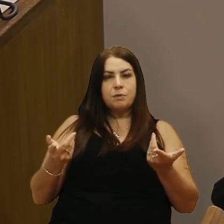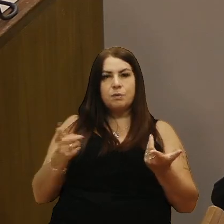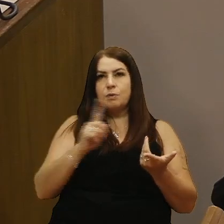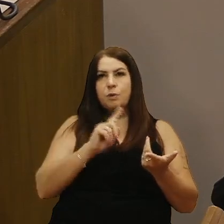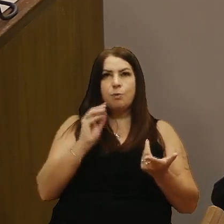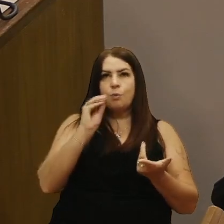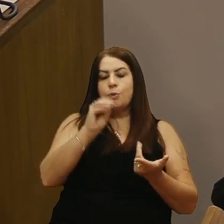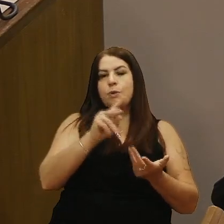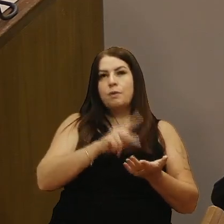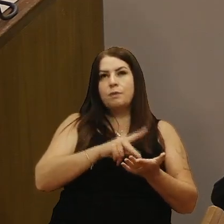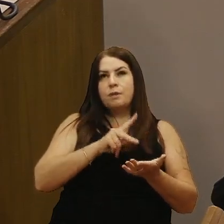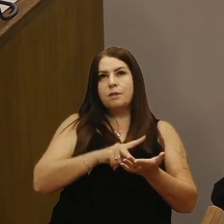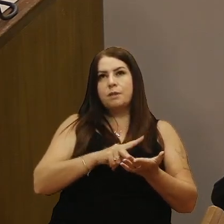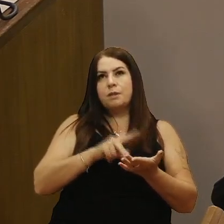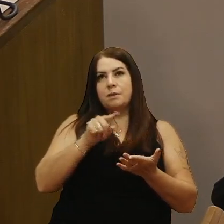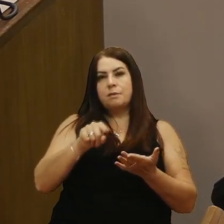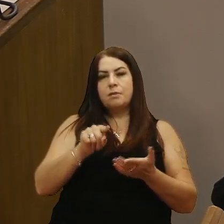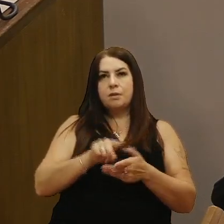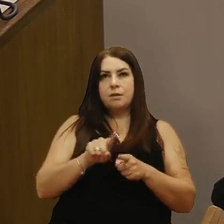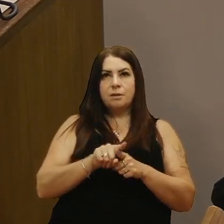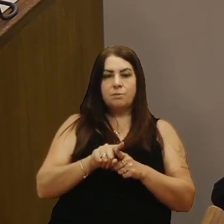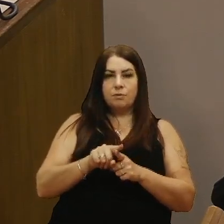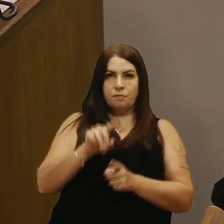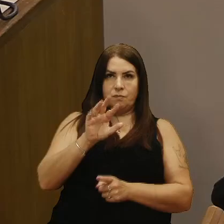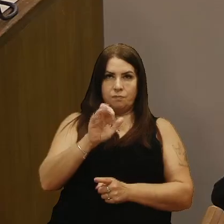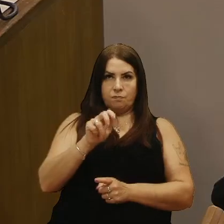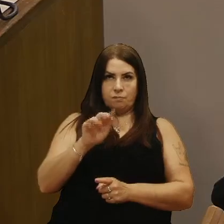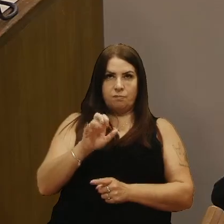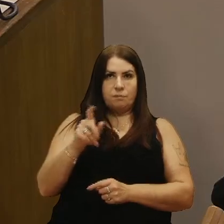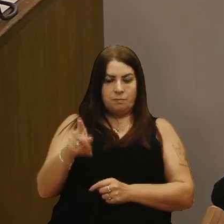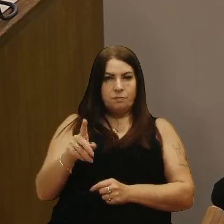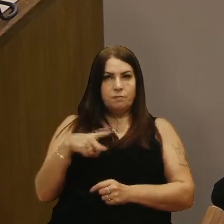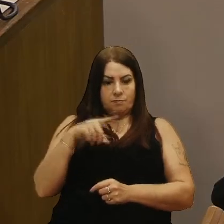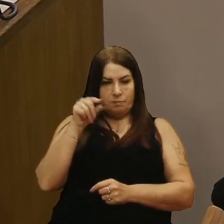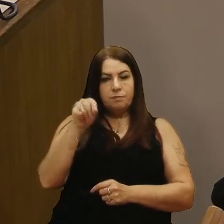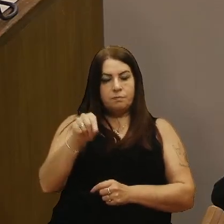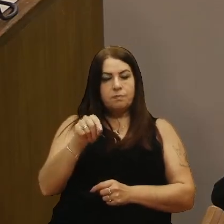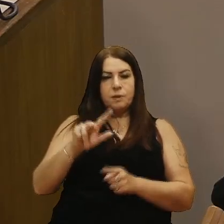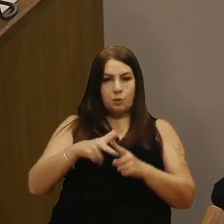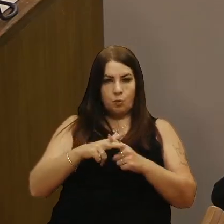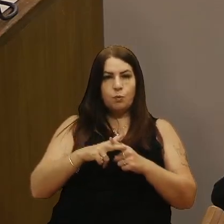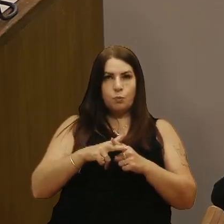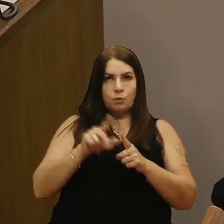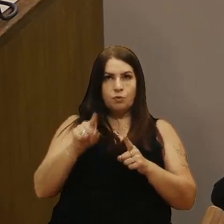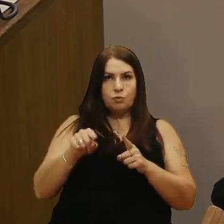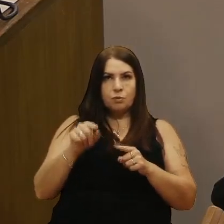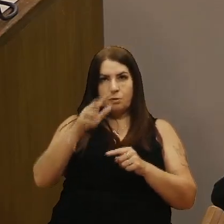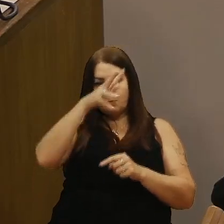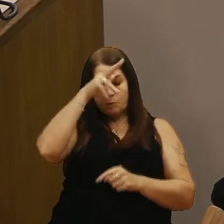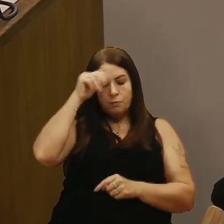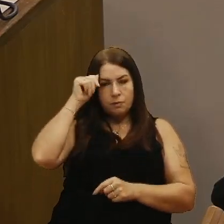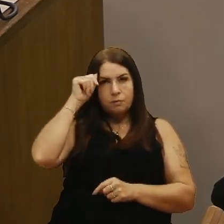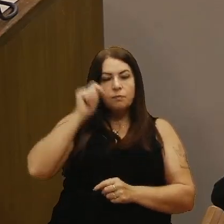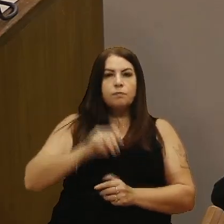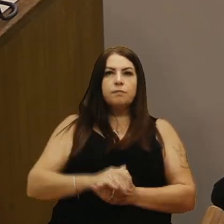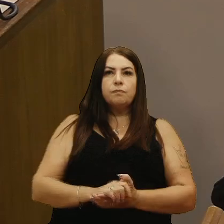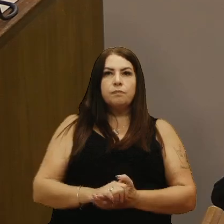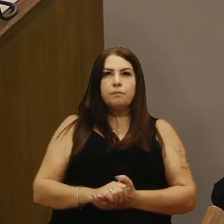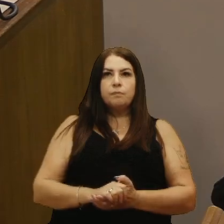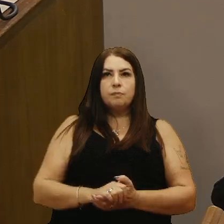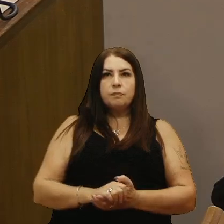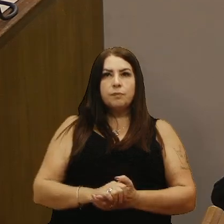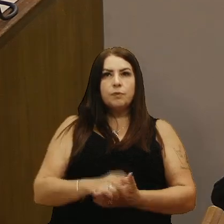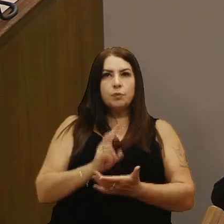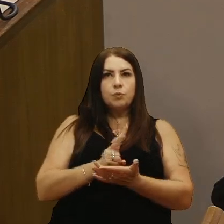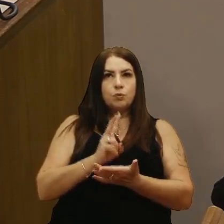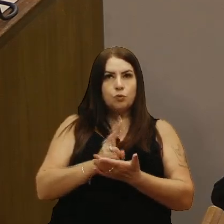colocou, na verdade, que haveria sido pelo Felipe Camossato. Mas, enfim, né, tá corrigido ali pela Prefeitura Municipal, né? E a gente